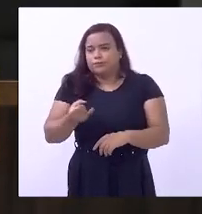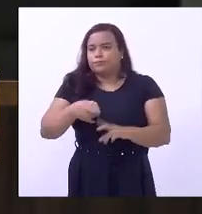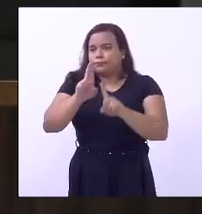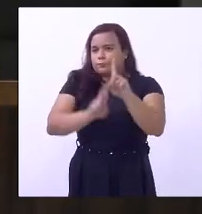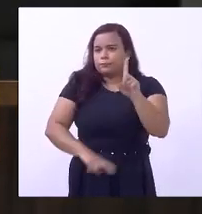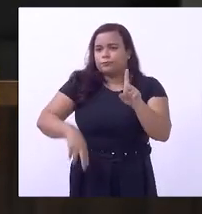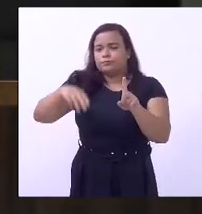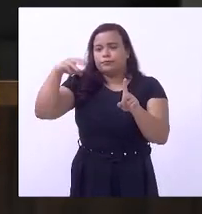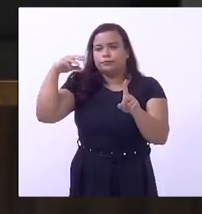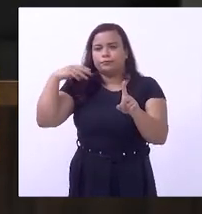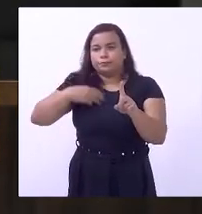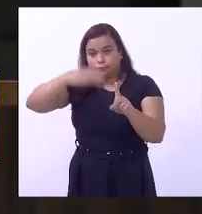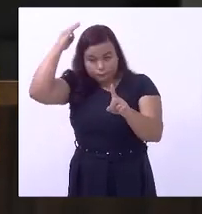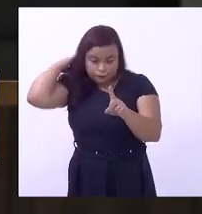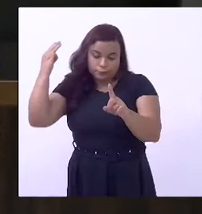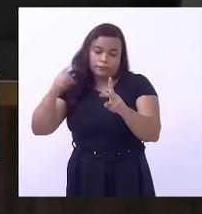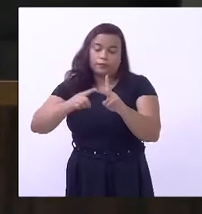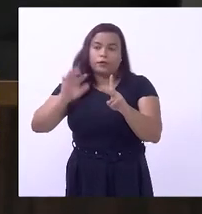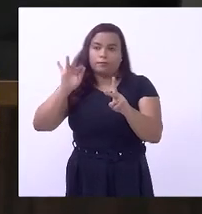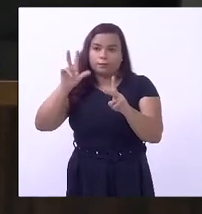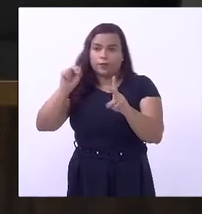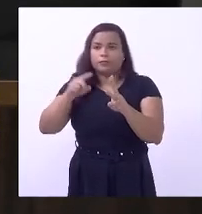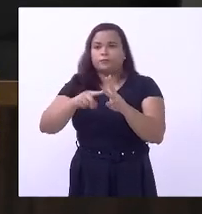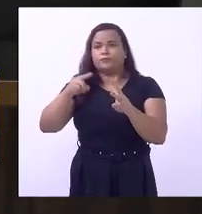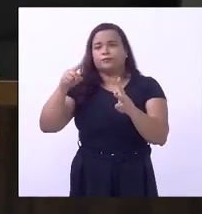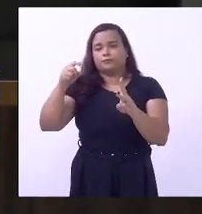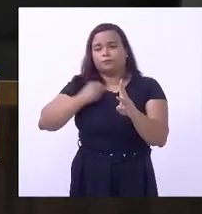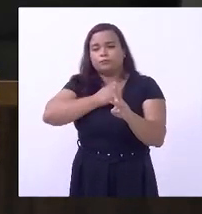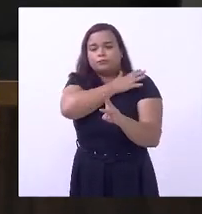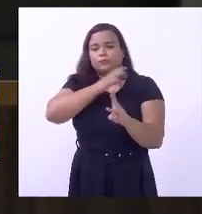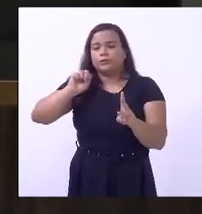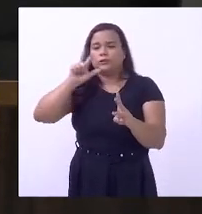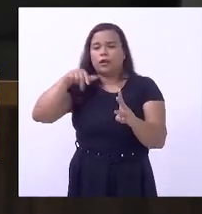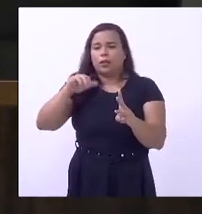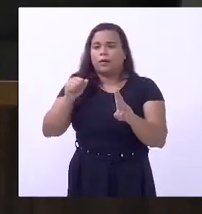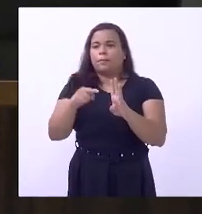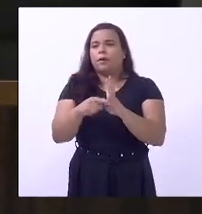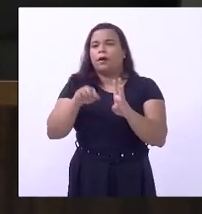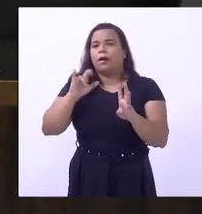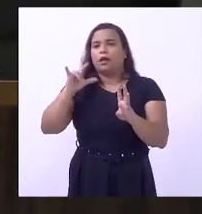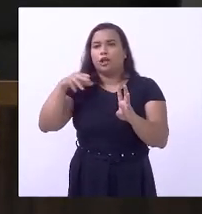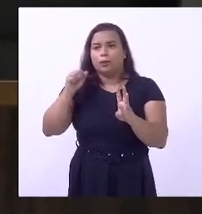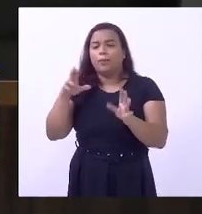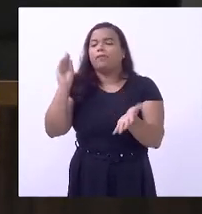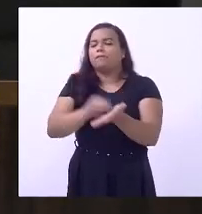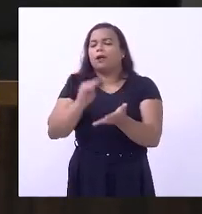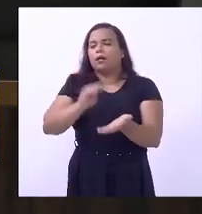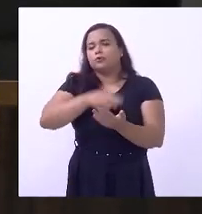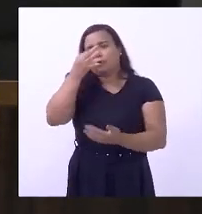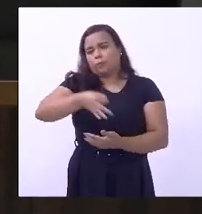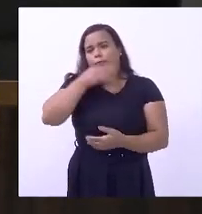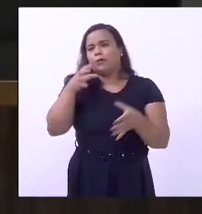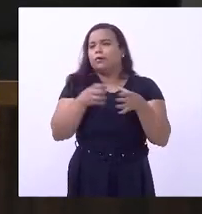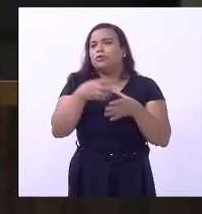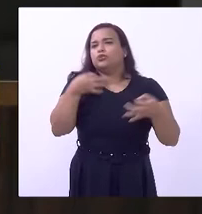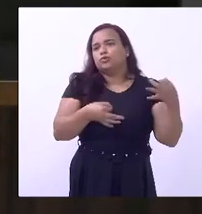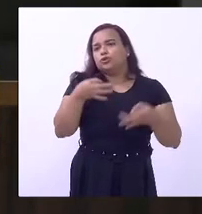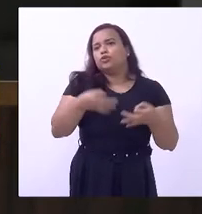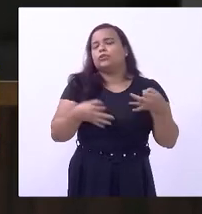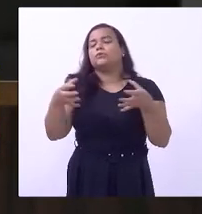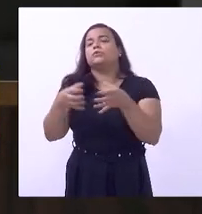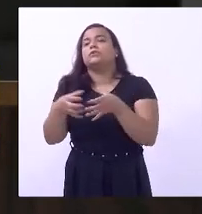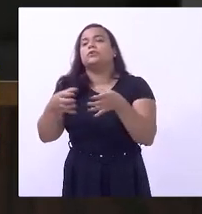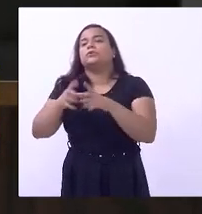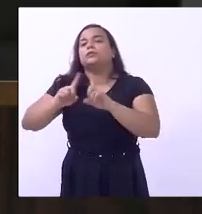Fábio Serafim, Coronel Salema e Eliomar Coelho. Pendendo de pareceres das comissões de Constituição e Justiça, Servidores Públicos, de